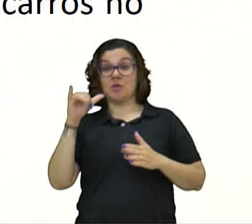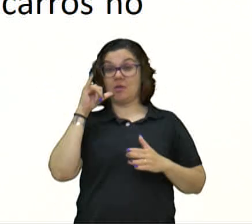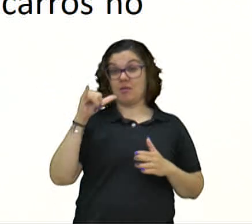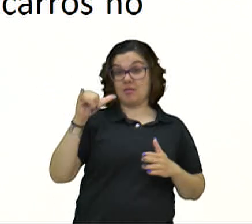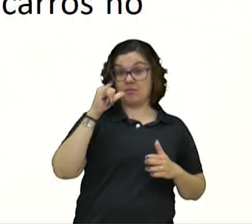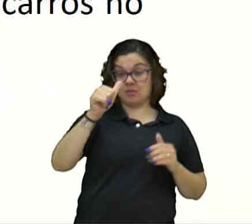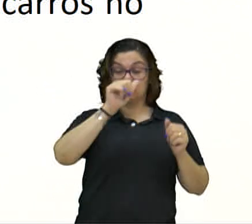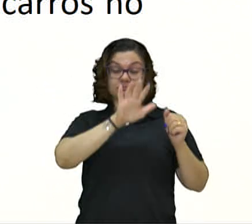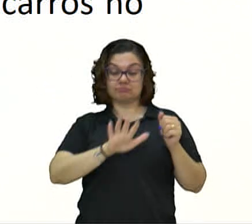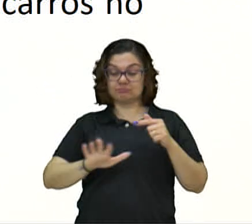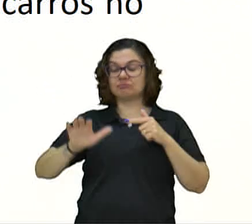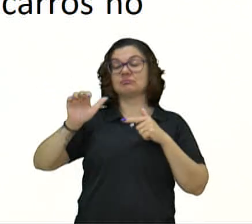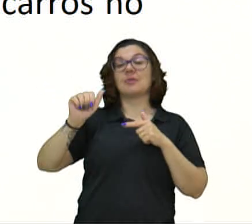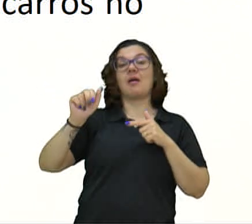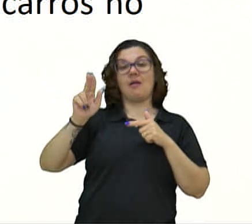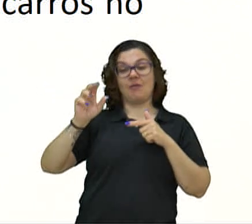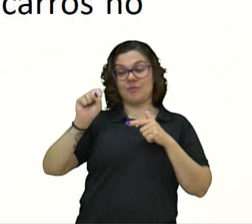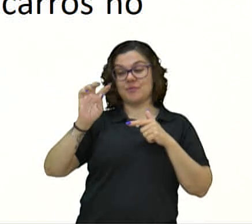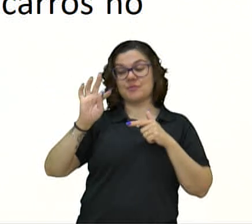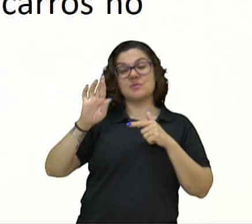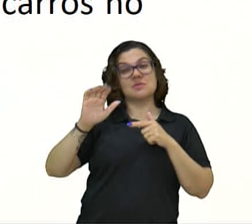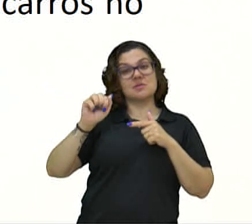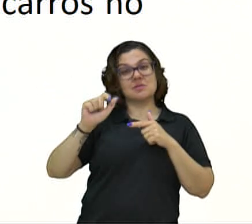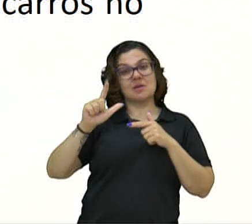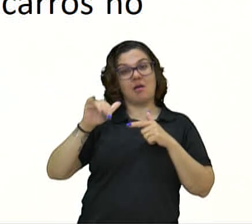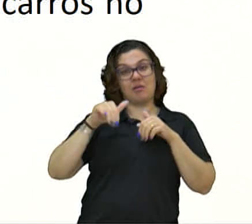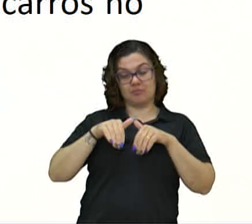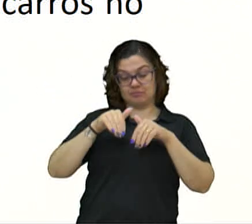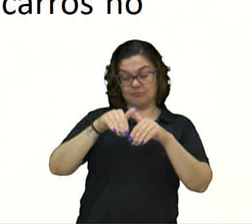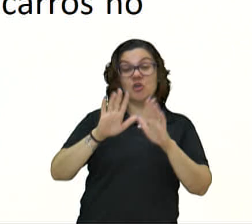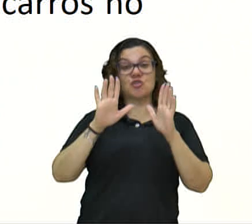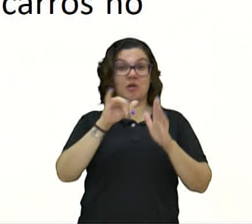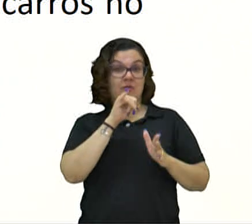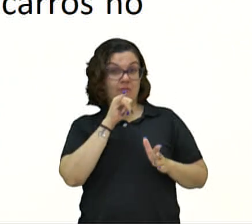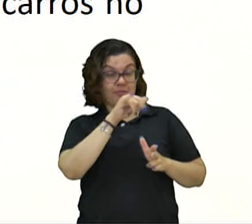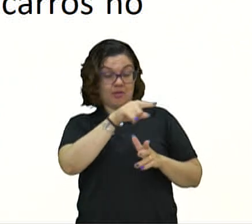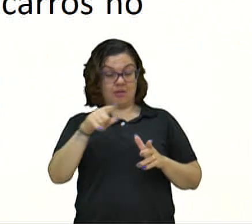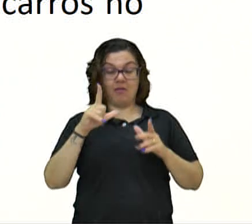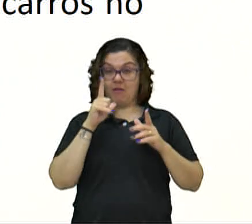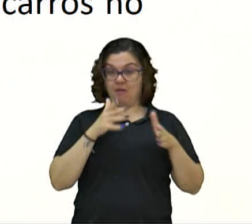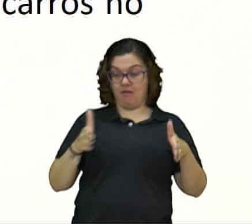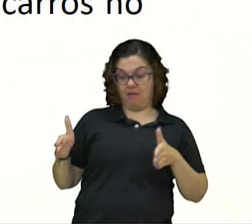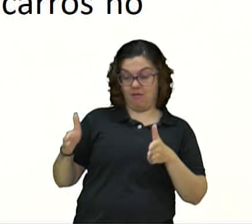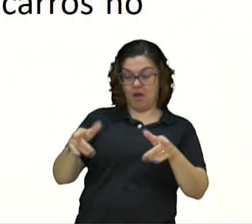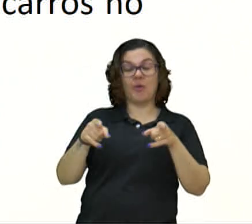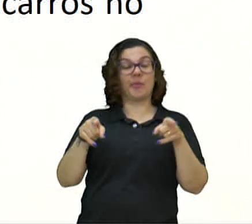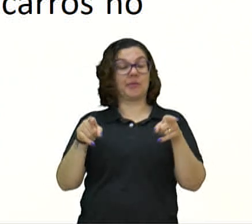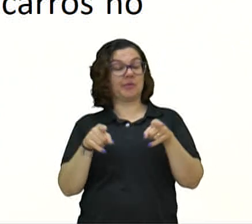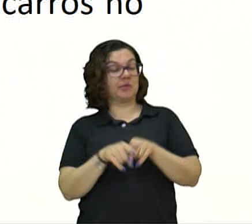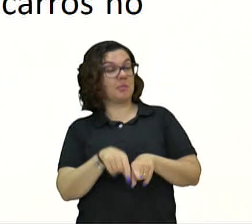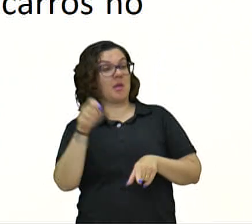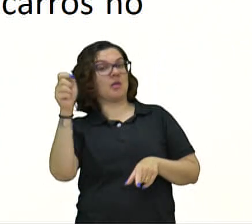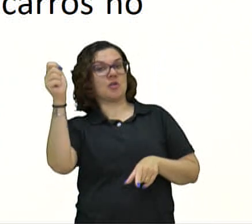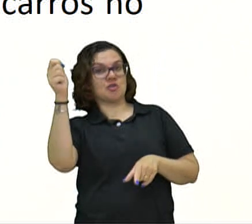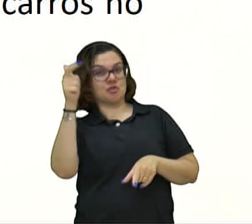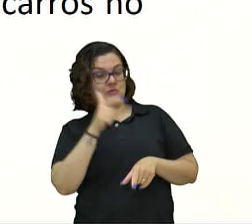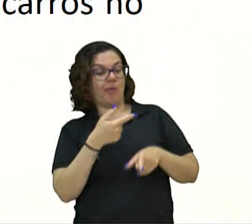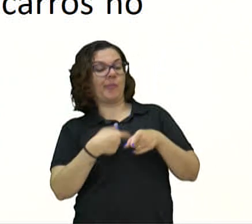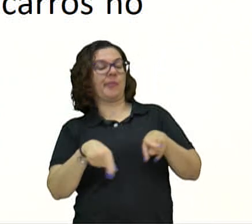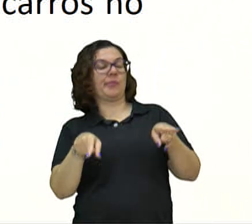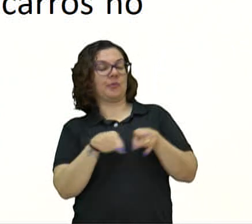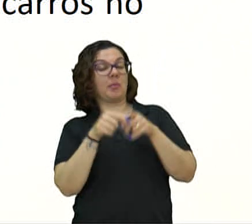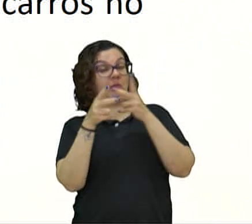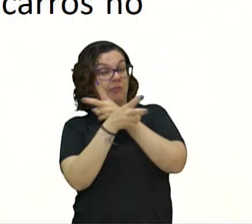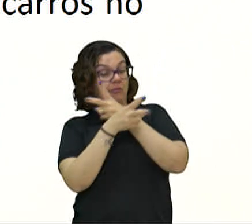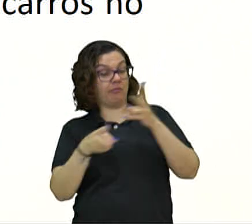gerada na austrália sendo a hidrelétrica ele já falou a eólica ea solar para vocês entenderem o quê